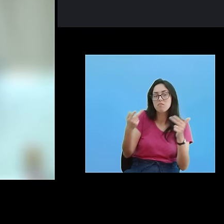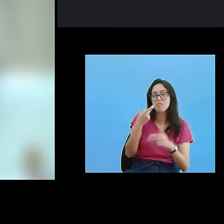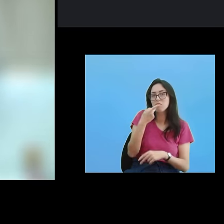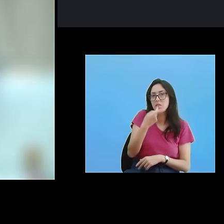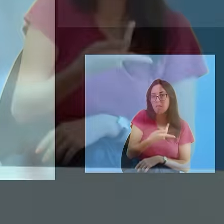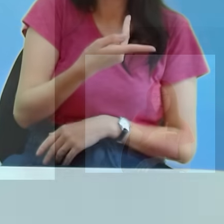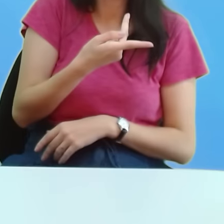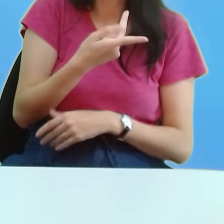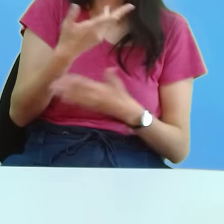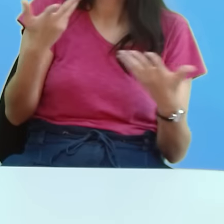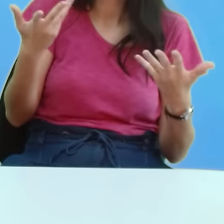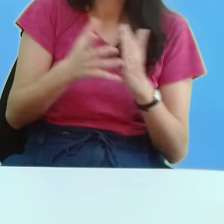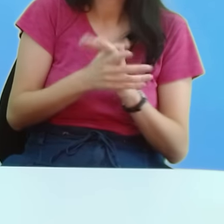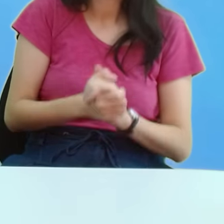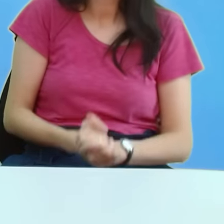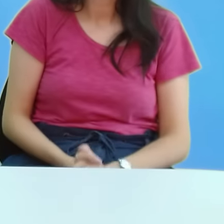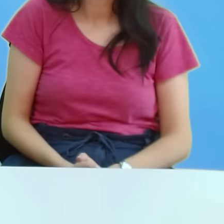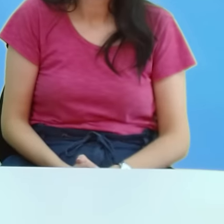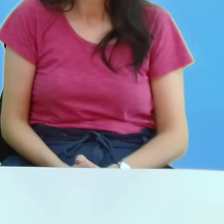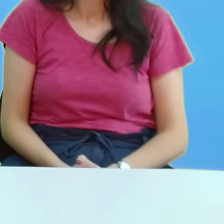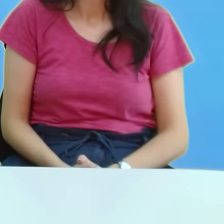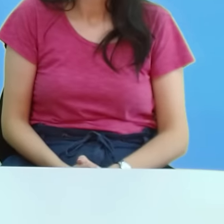interface.